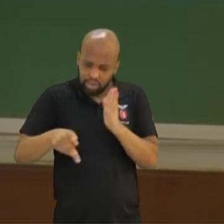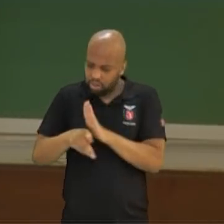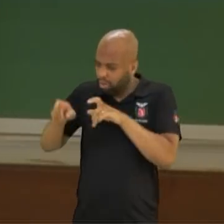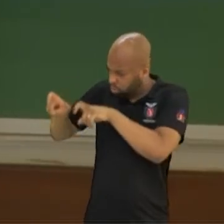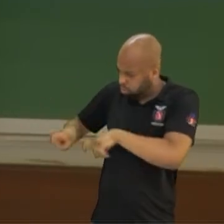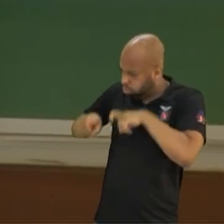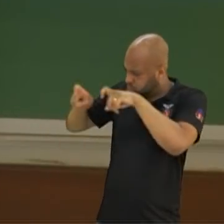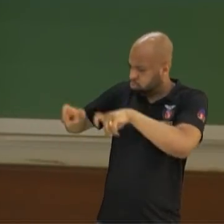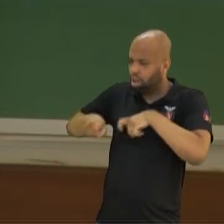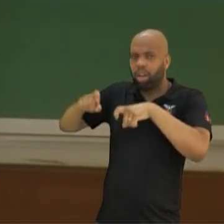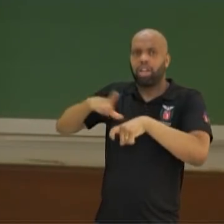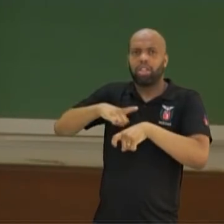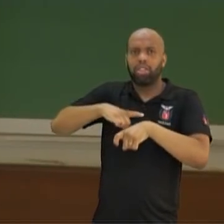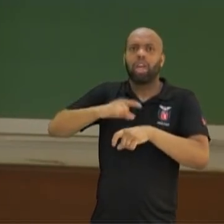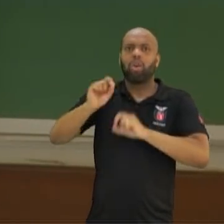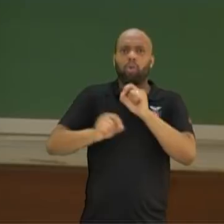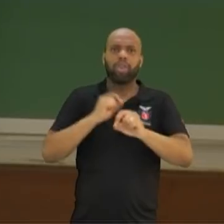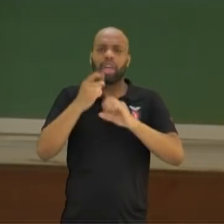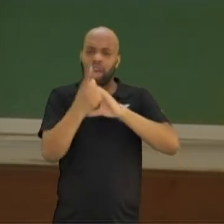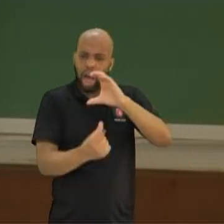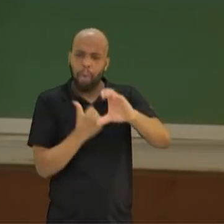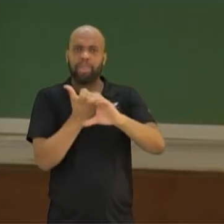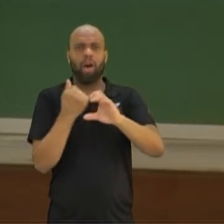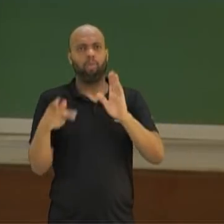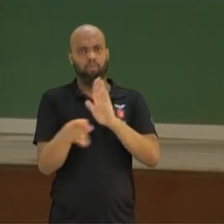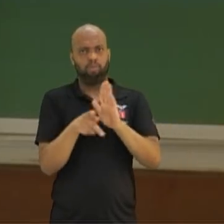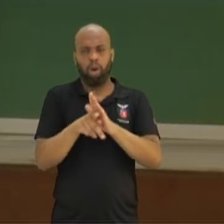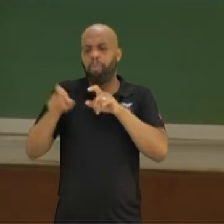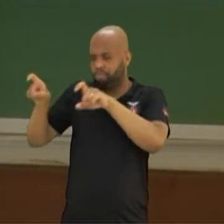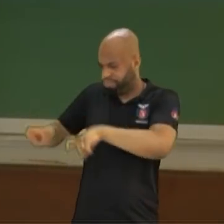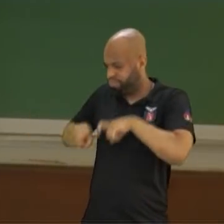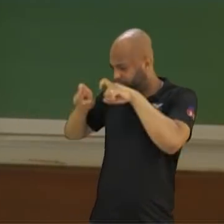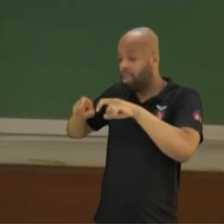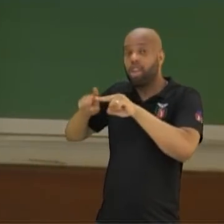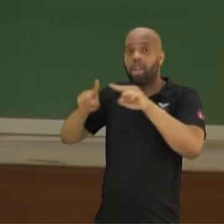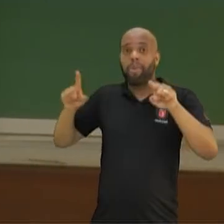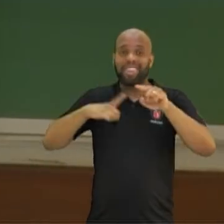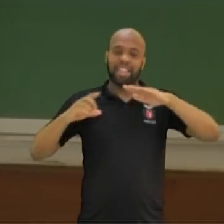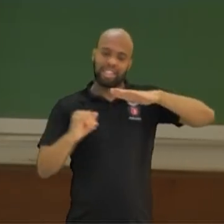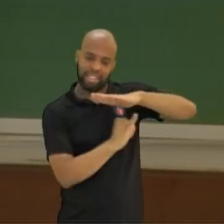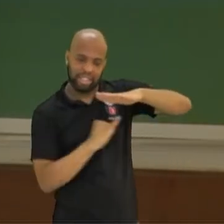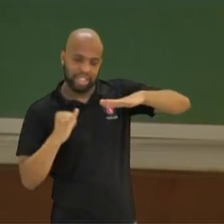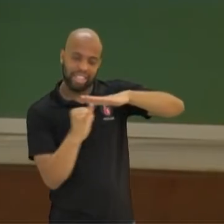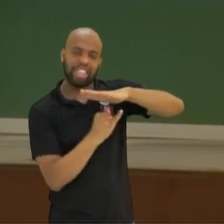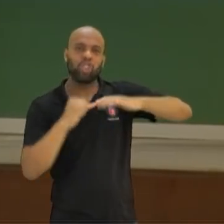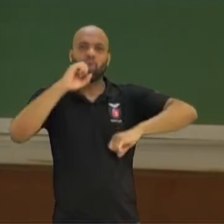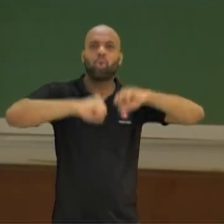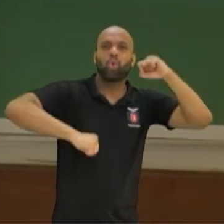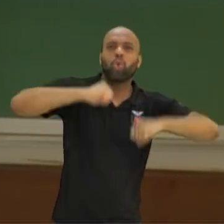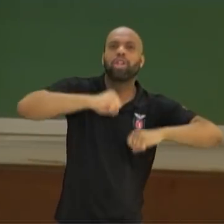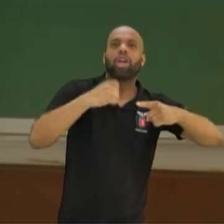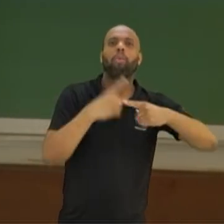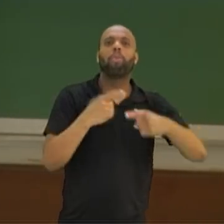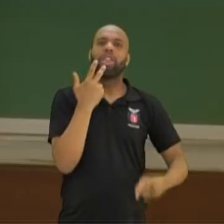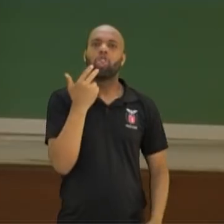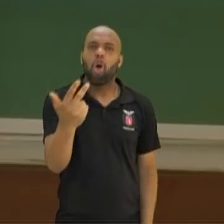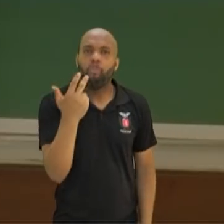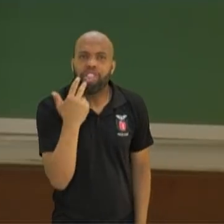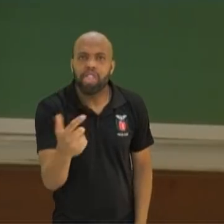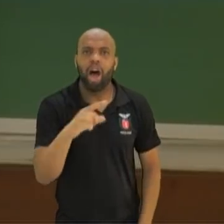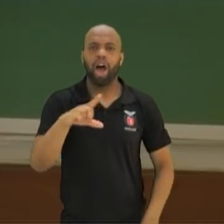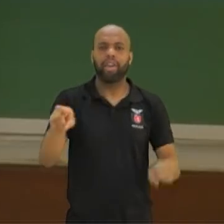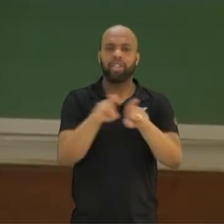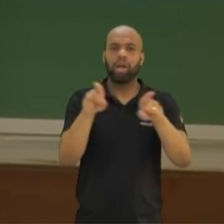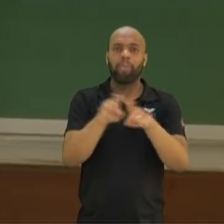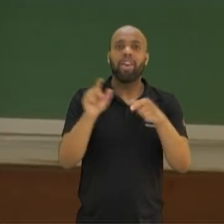em grande acúmulo de capitais, mas lógico que a indústria, com essa característica da novidade e do volume a ser